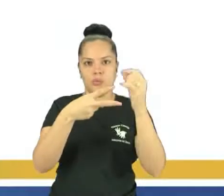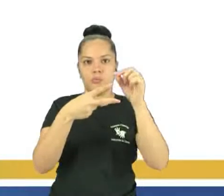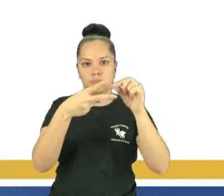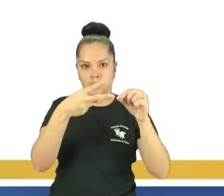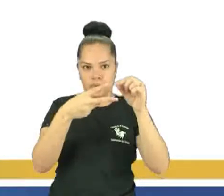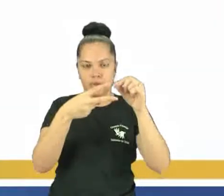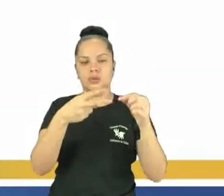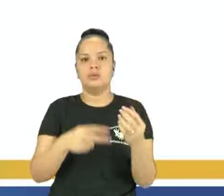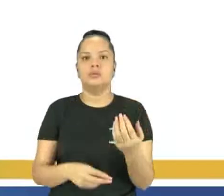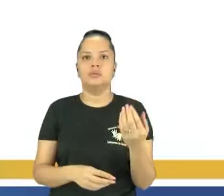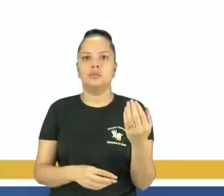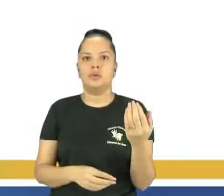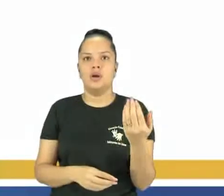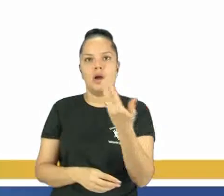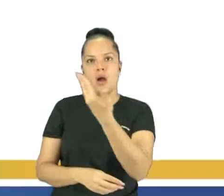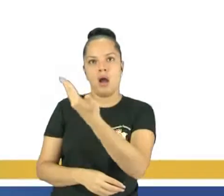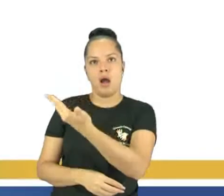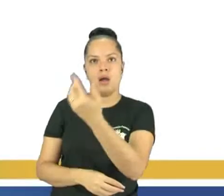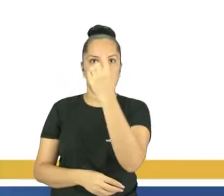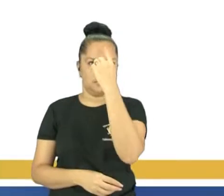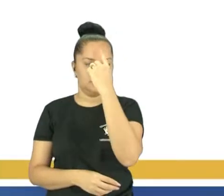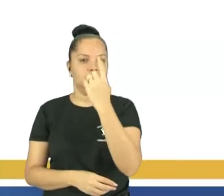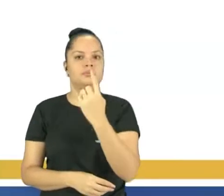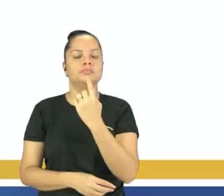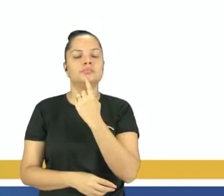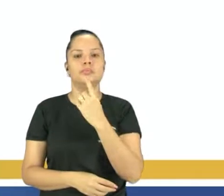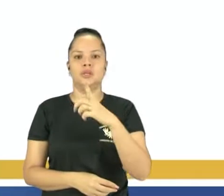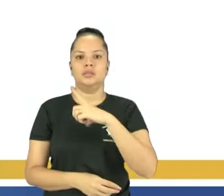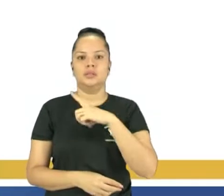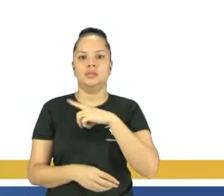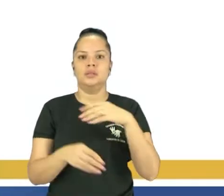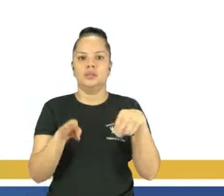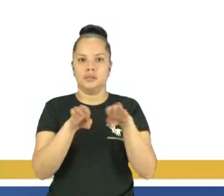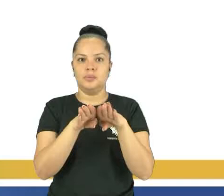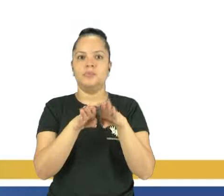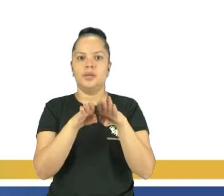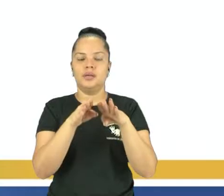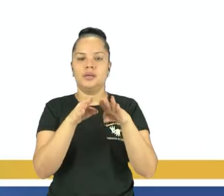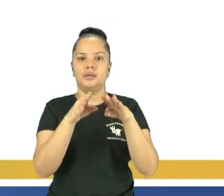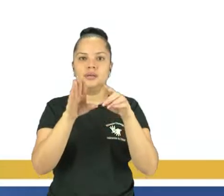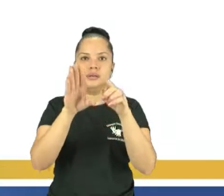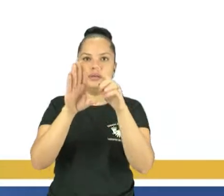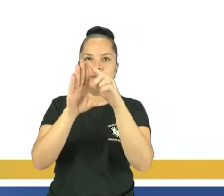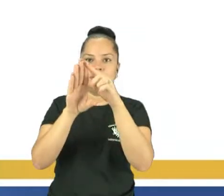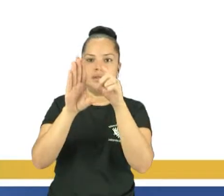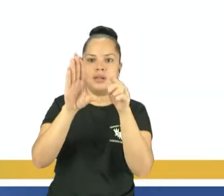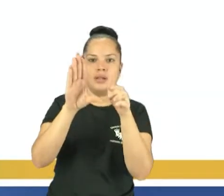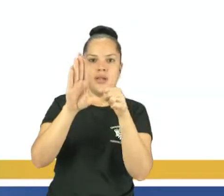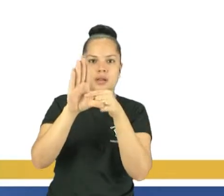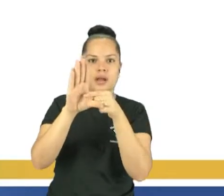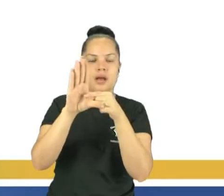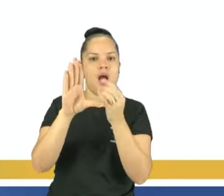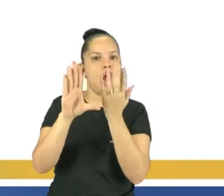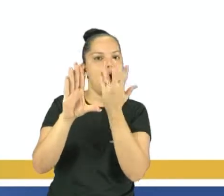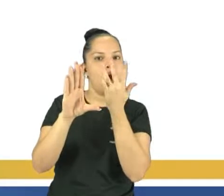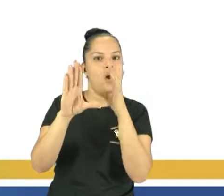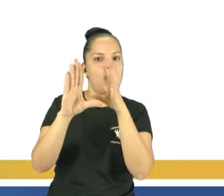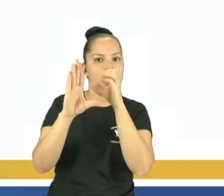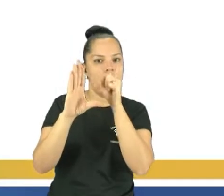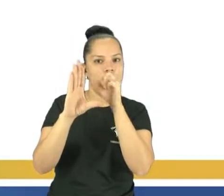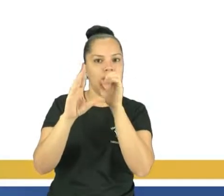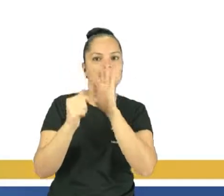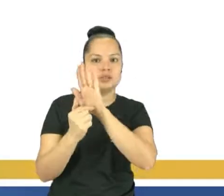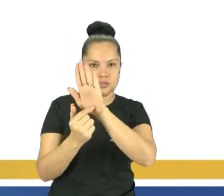Observe que nessa figura também, ó, nessa segunda figura, nós temos os ângulos internos, né, grifados aí em laranja, né, e nós temos os